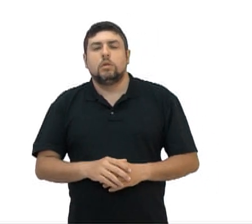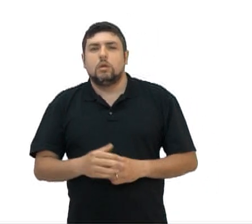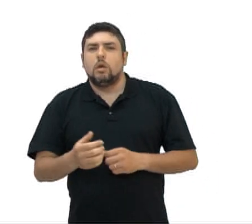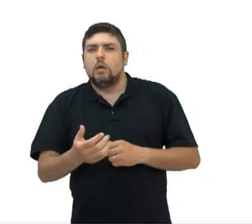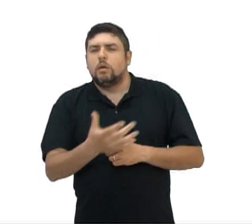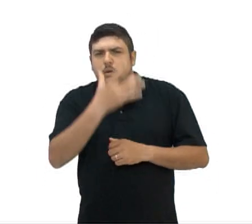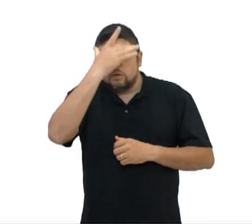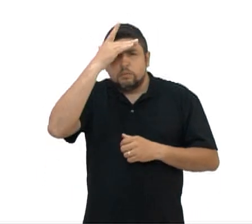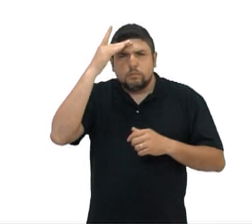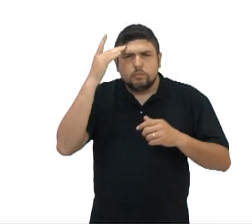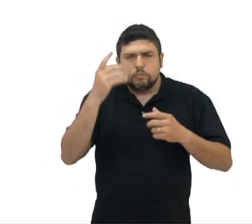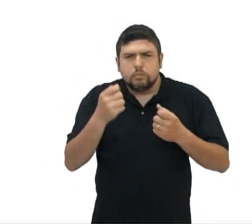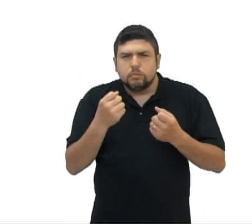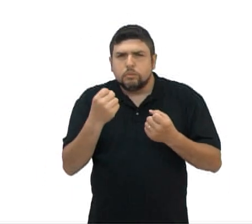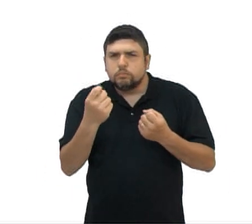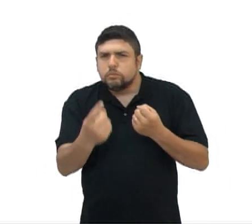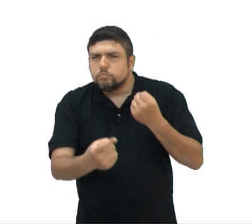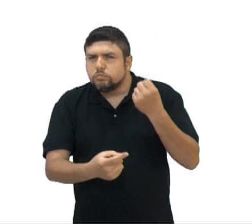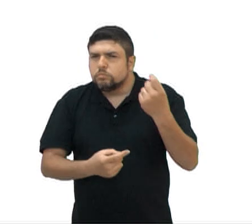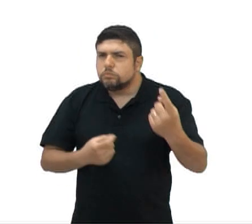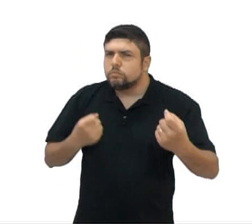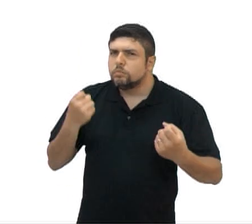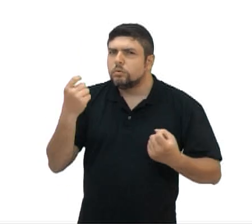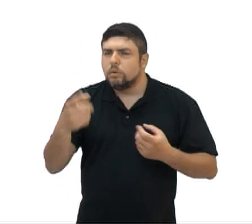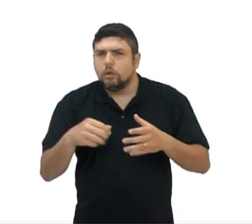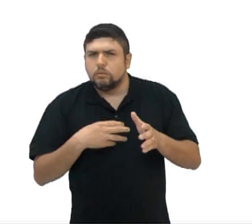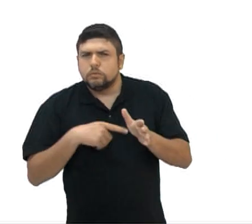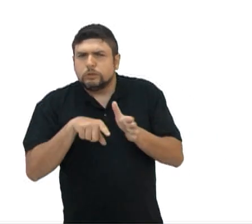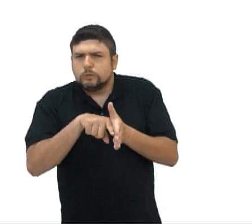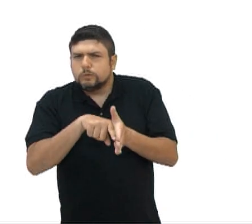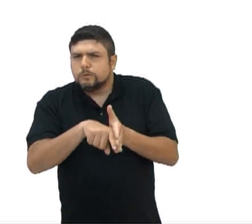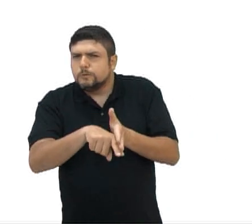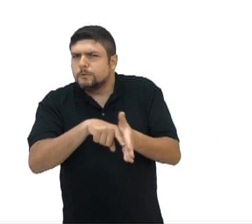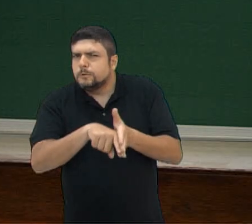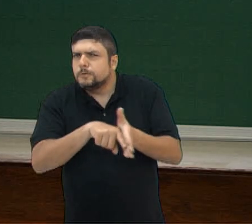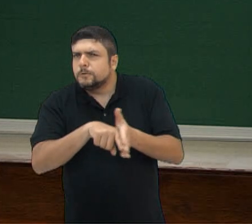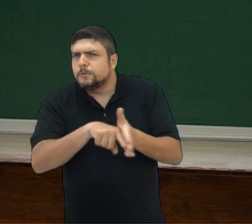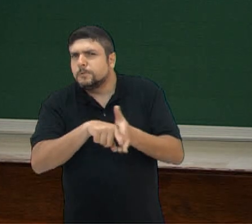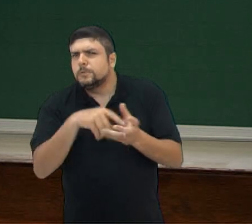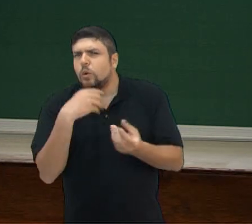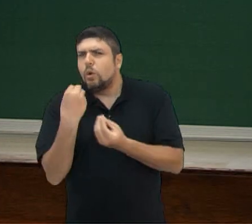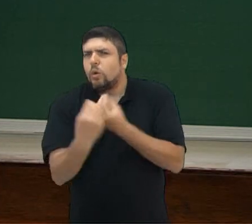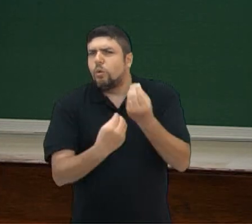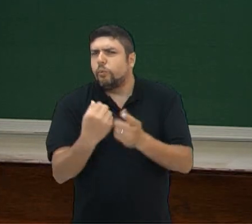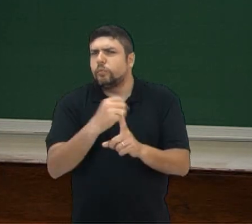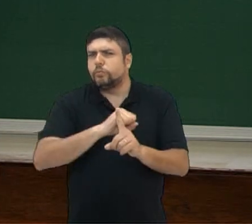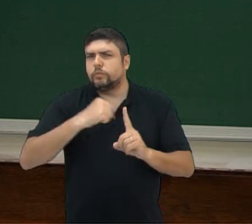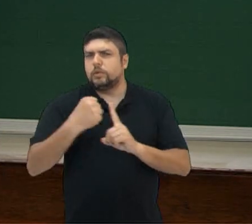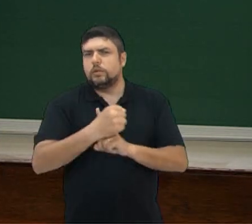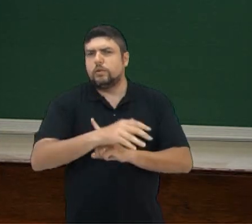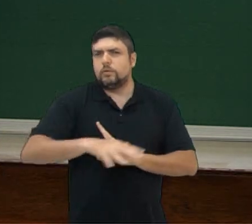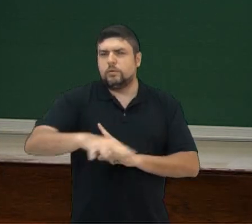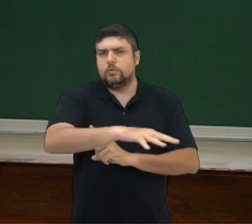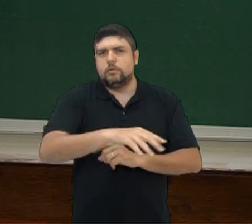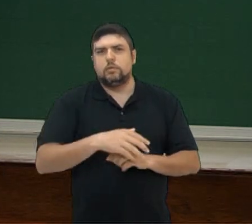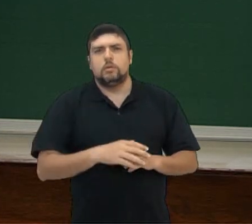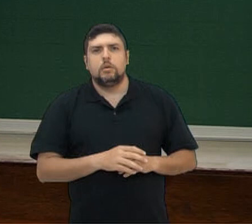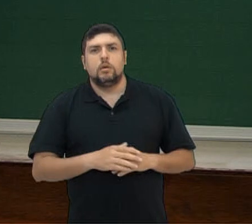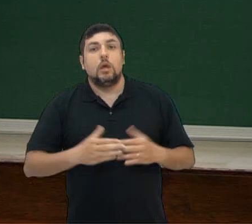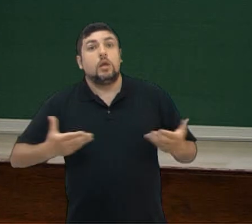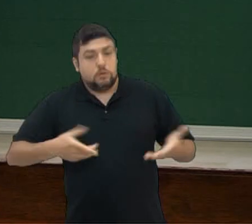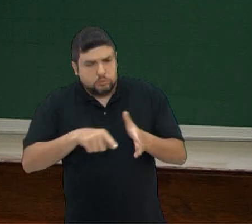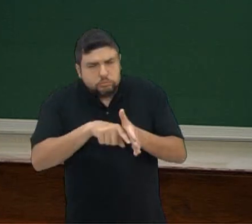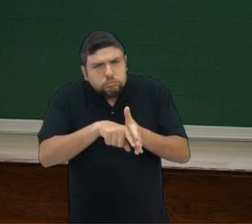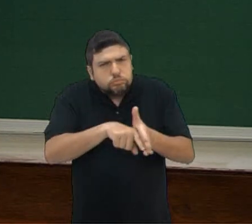realista começavam a investigar a sociedade. Então, agora sim as pessoas começam a investigar, tendo critério de avaliação,